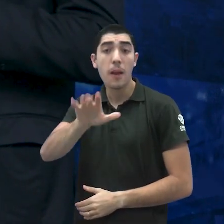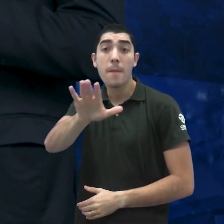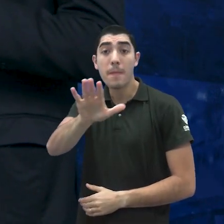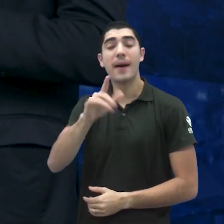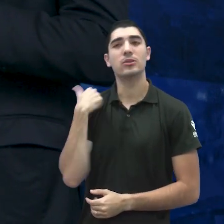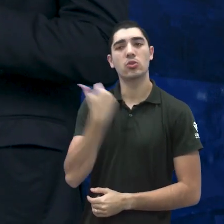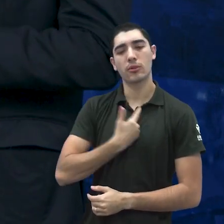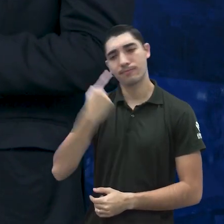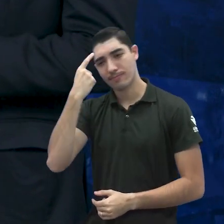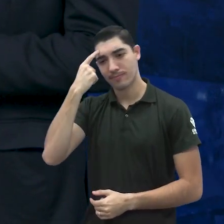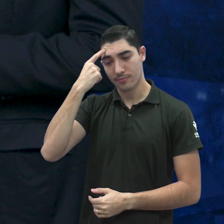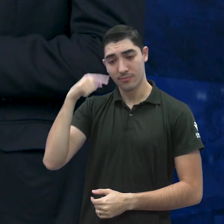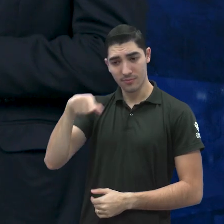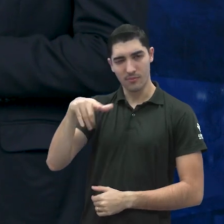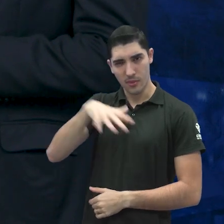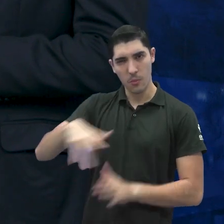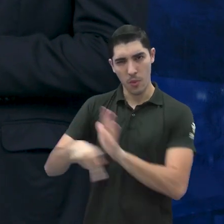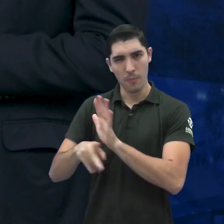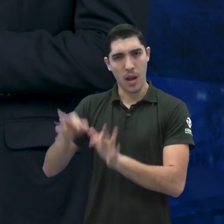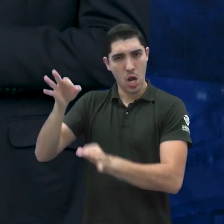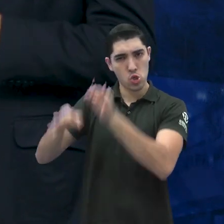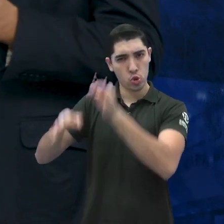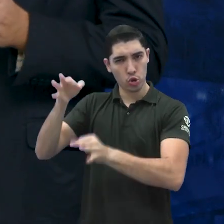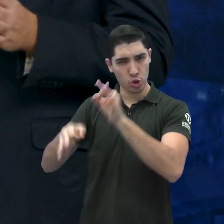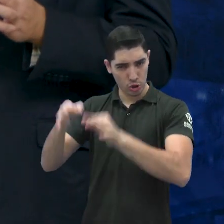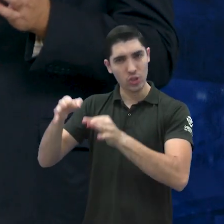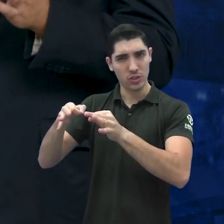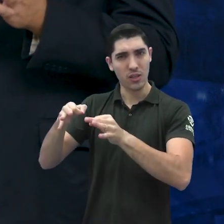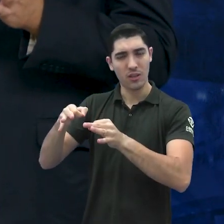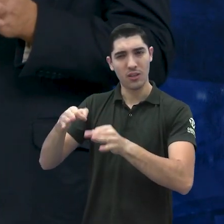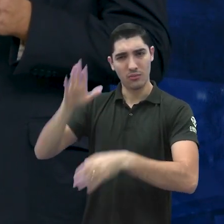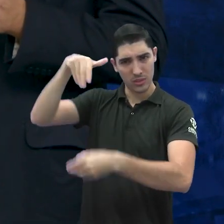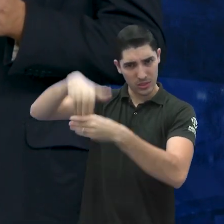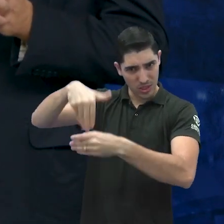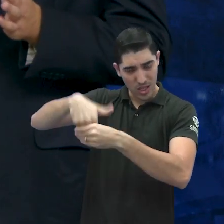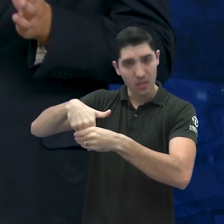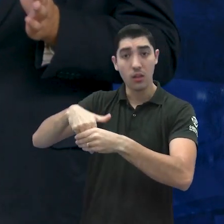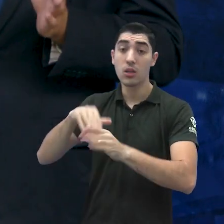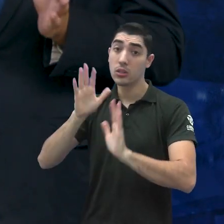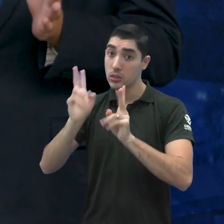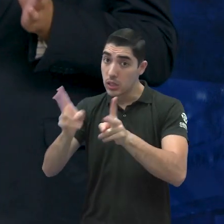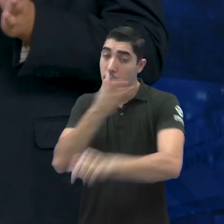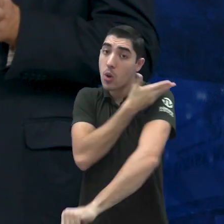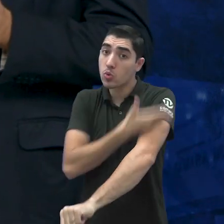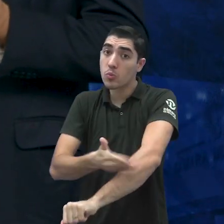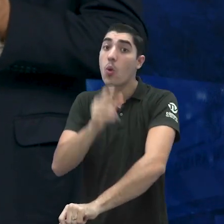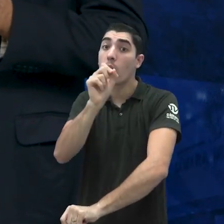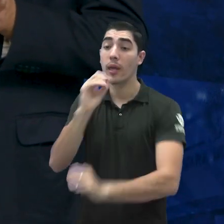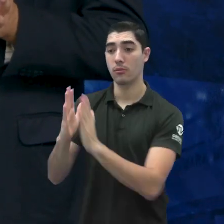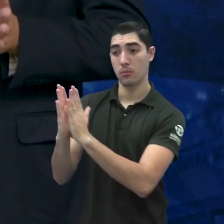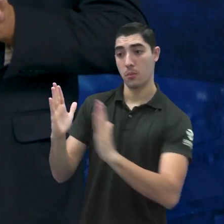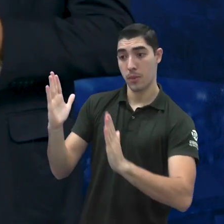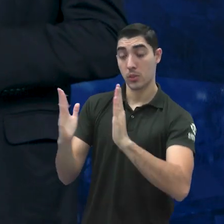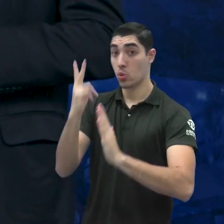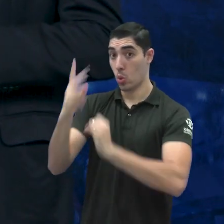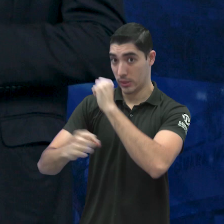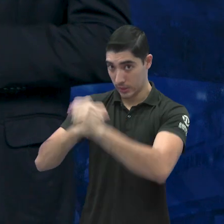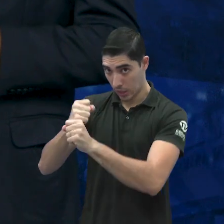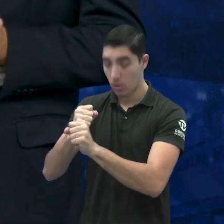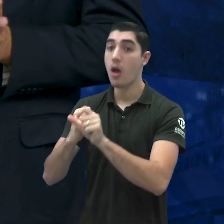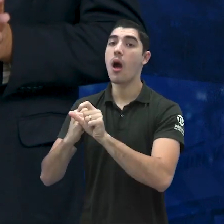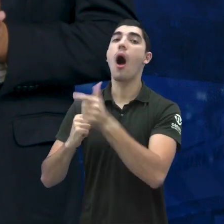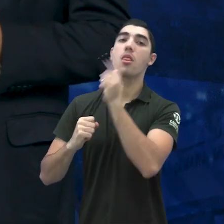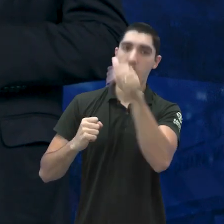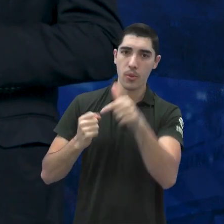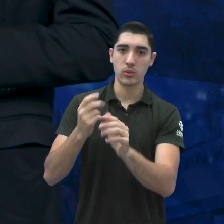nosso aparato logístico da justiça eleitoral, ele está acostumado a realizar uma eleição a cada 2 anos e uma eleição daquele tamanho. Se